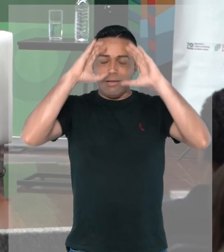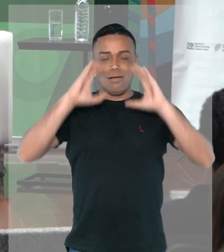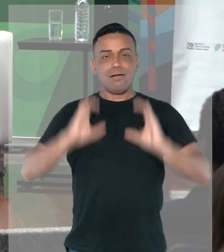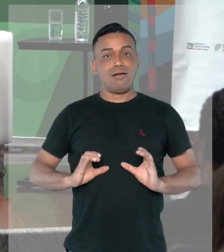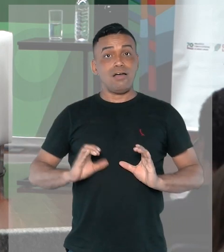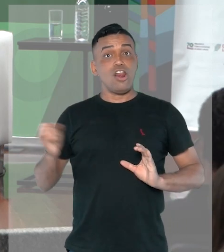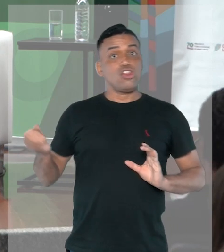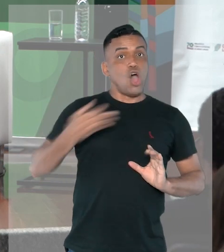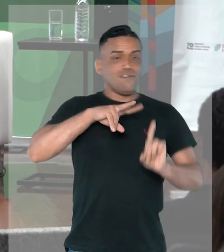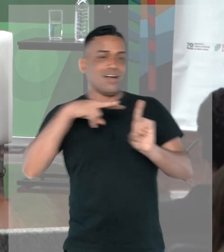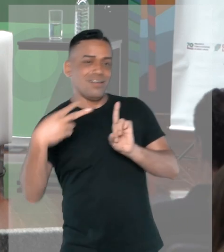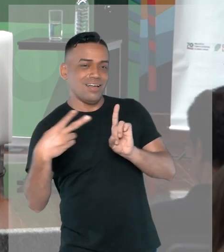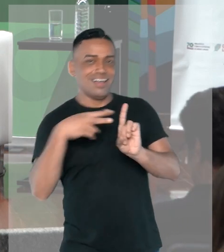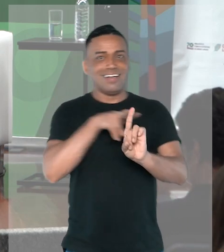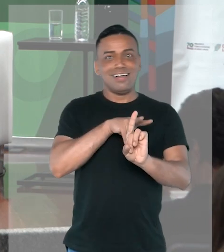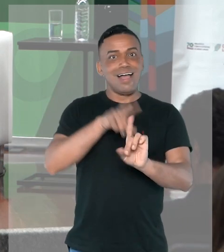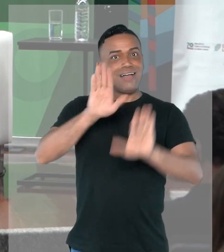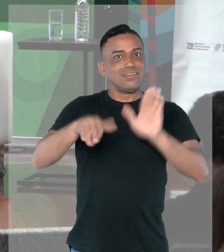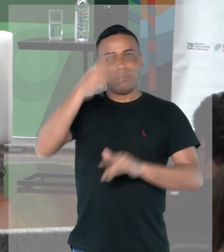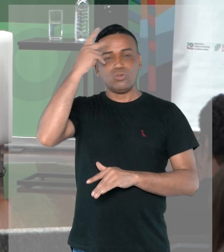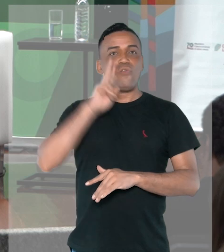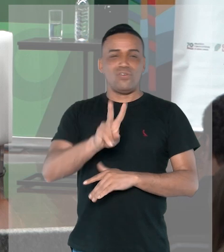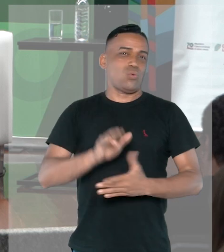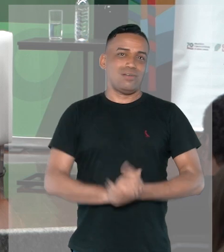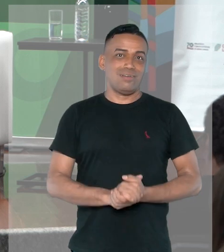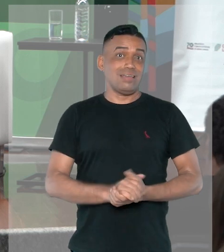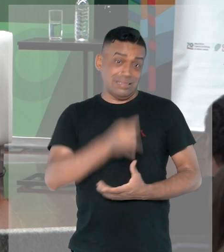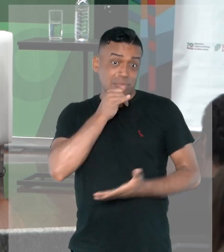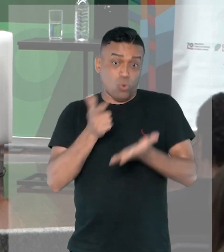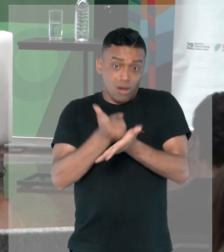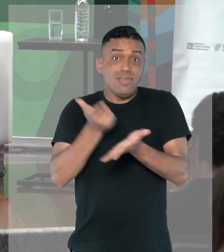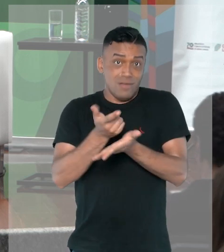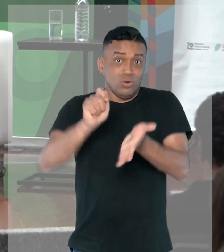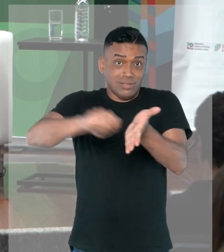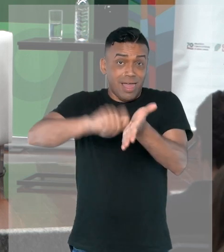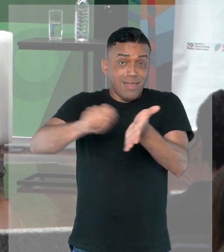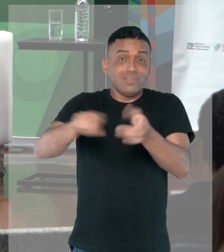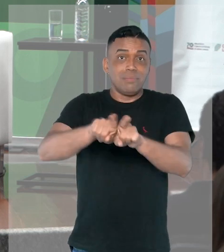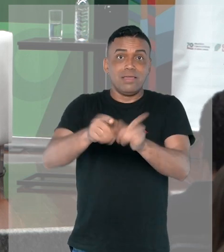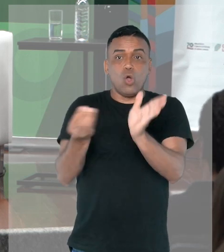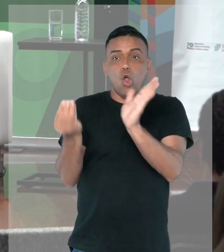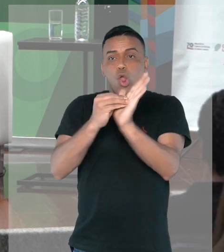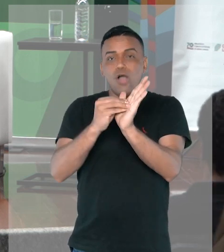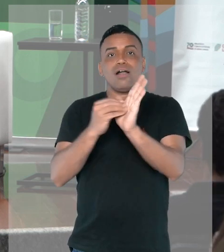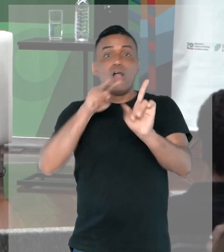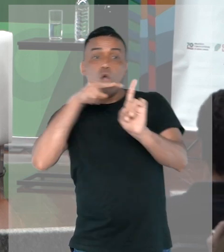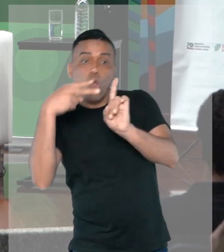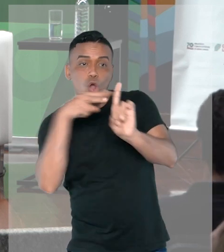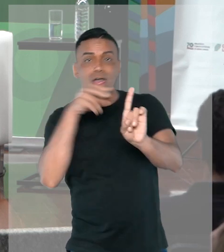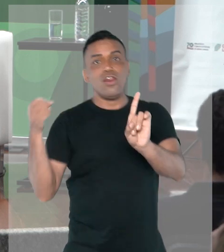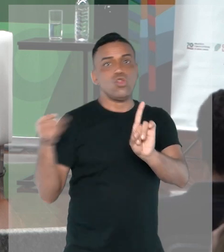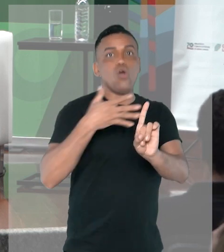novo olhar para uma realidade que às vezes a pessoa não tinha visto, como os livros, né? A gente procura trazer um novo olhar sobre o que